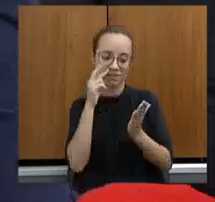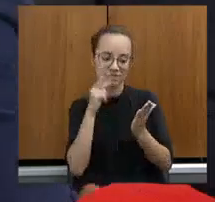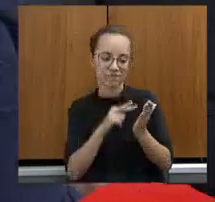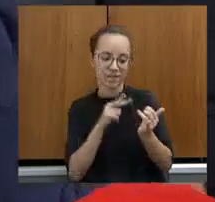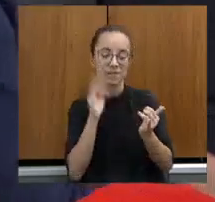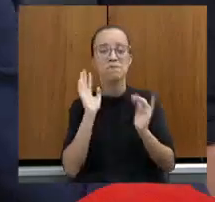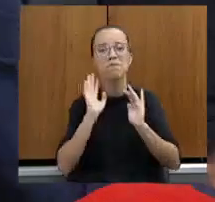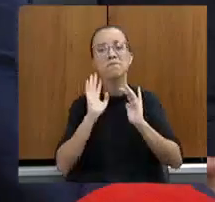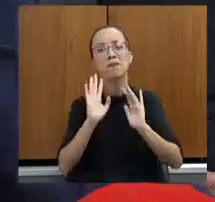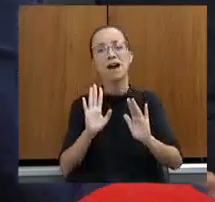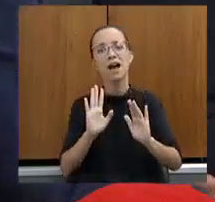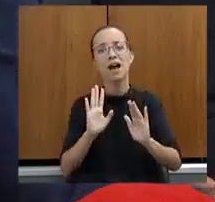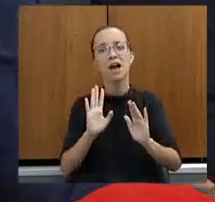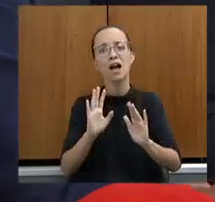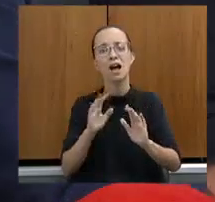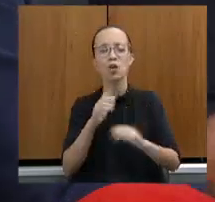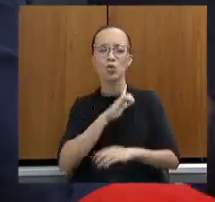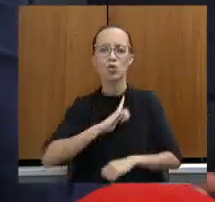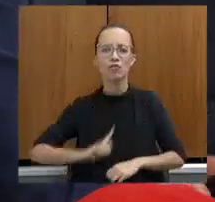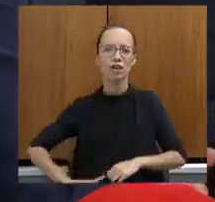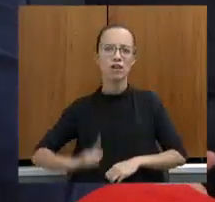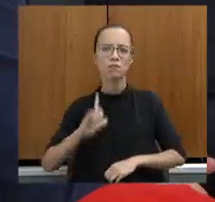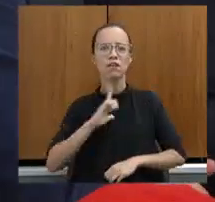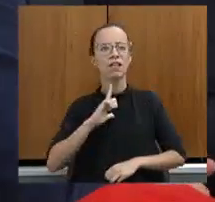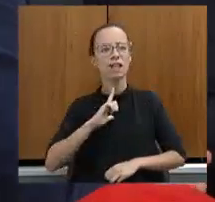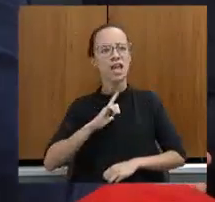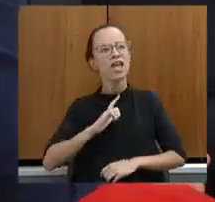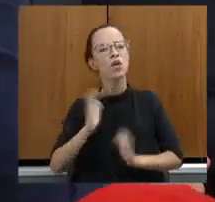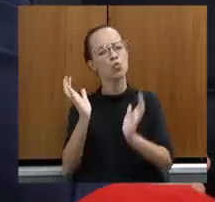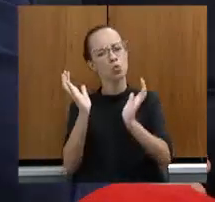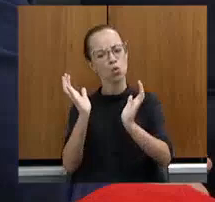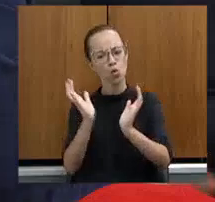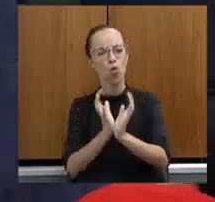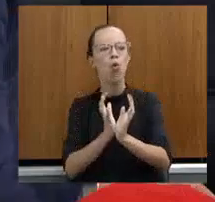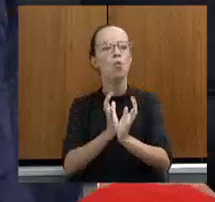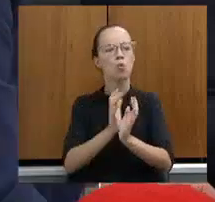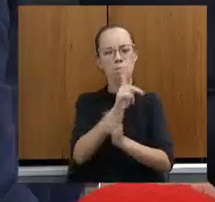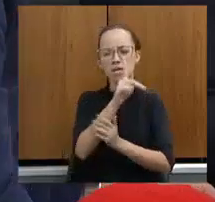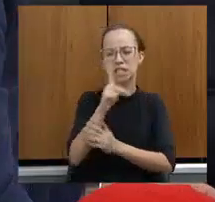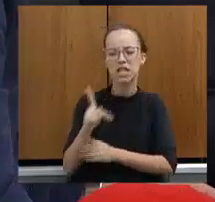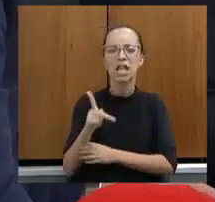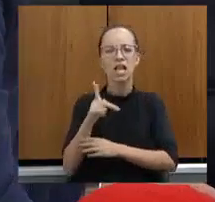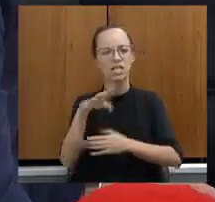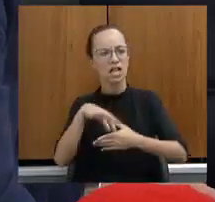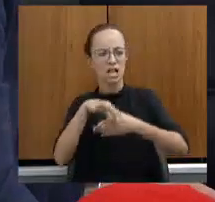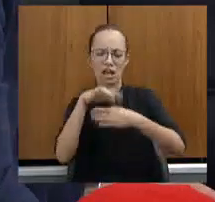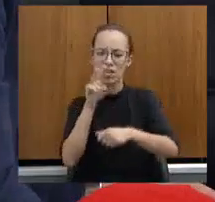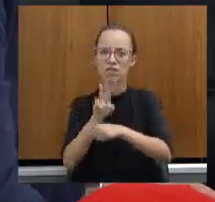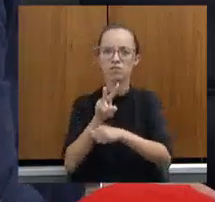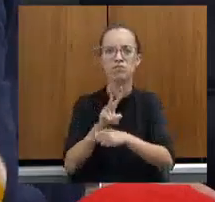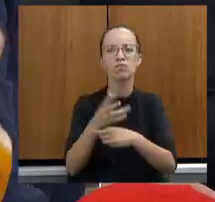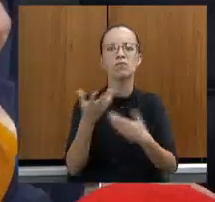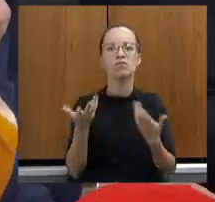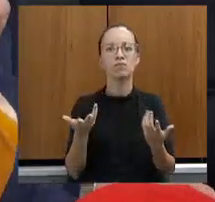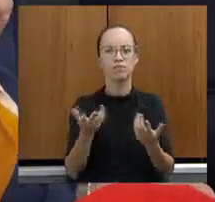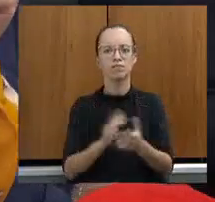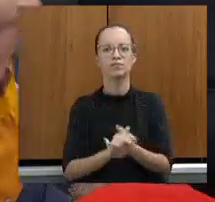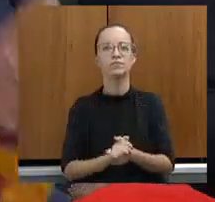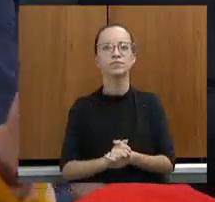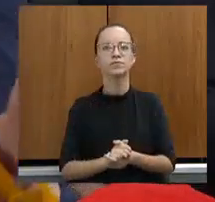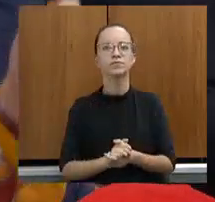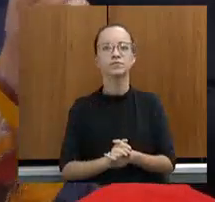o governo tem base aqui na casa presente comissões de mérito né de fato a